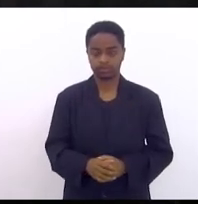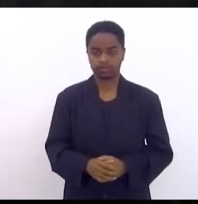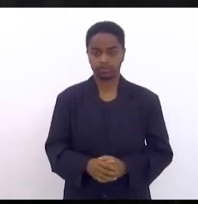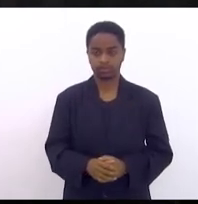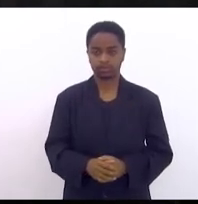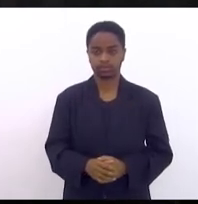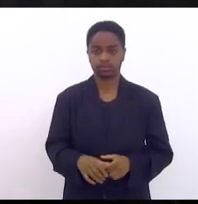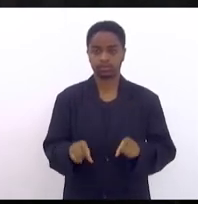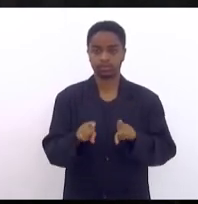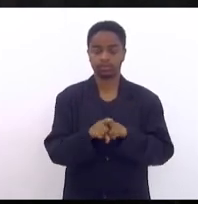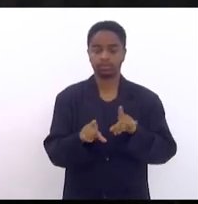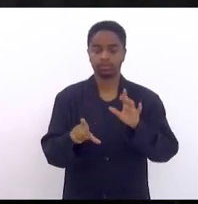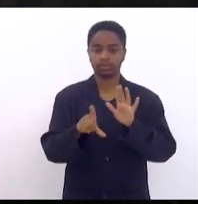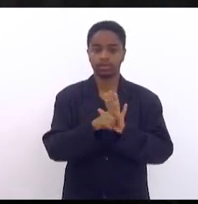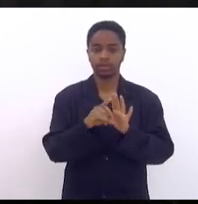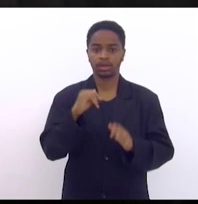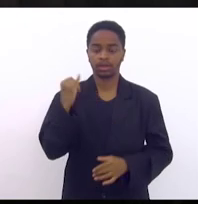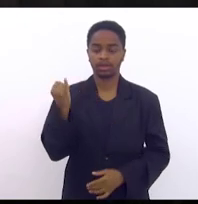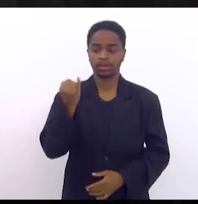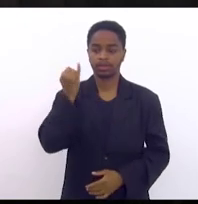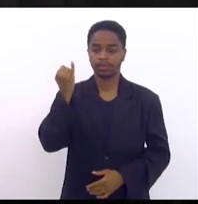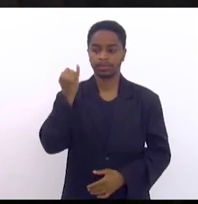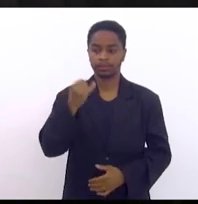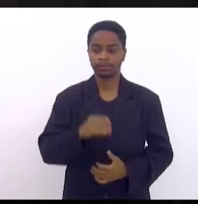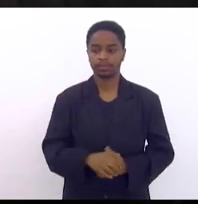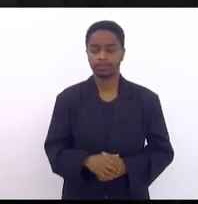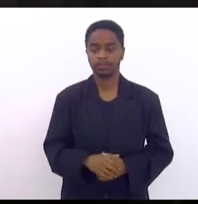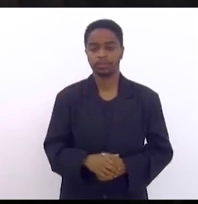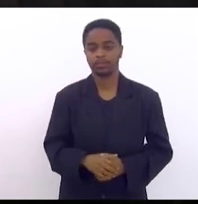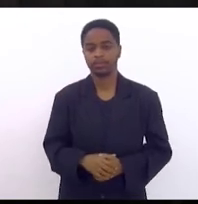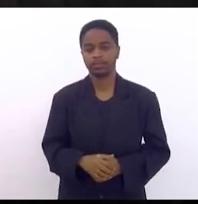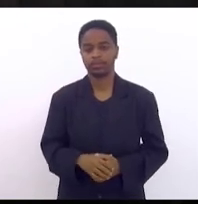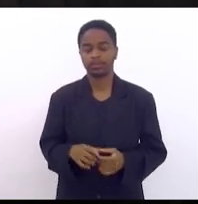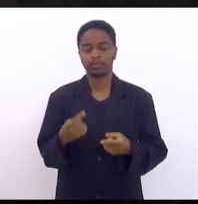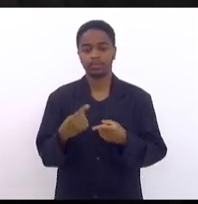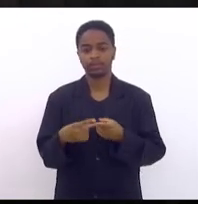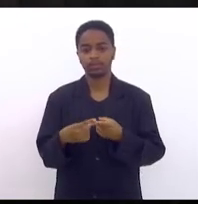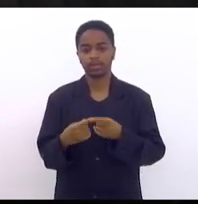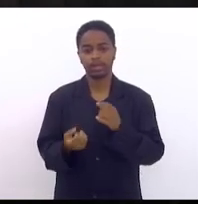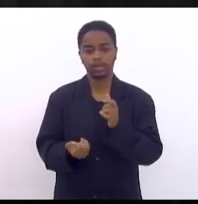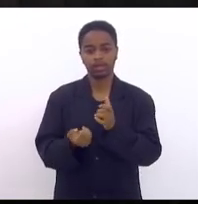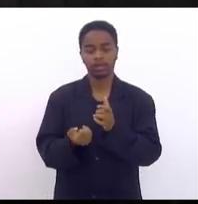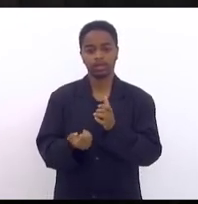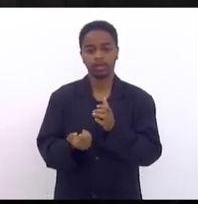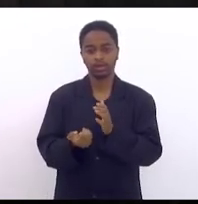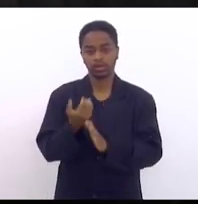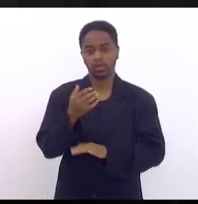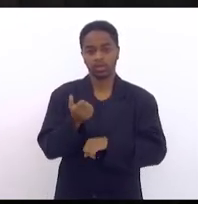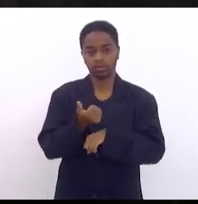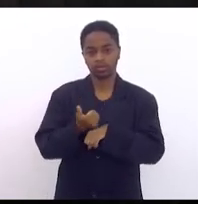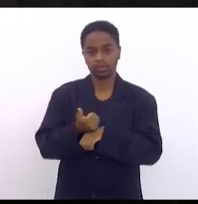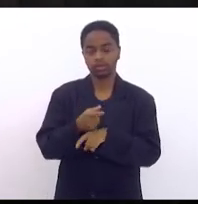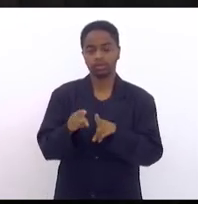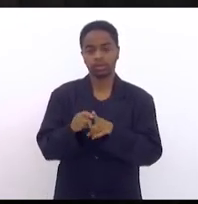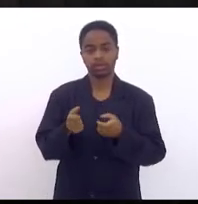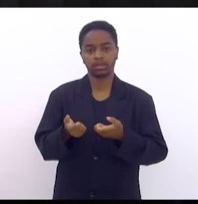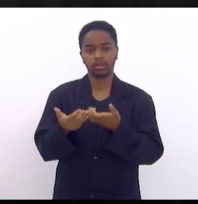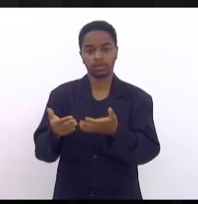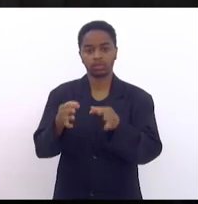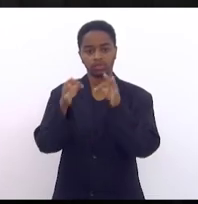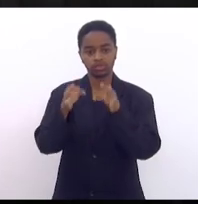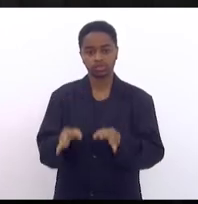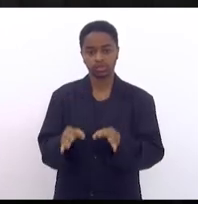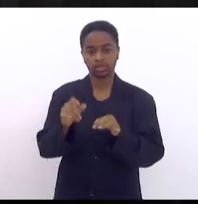E esta lei muito importante, que delimitou este espaço e que deu dignidade a este trabalhador.